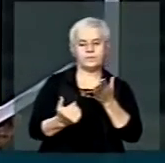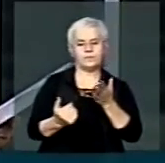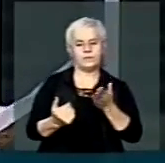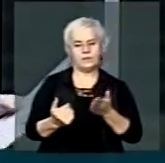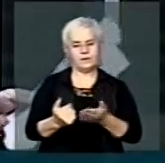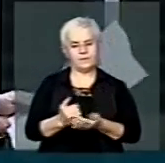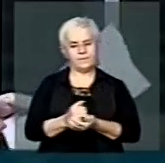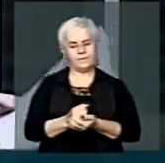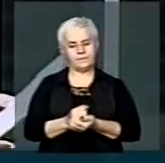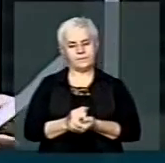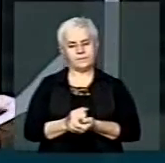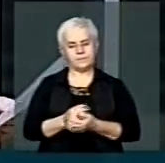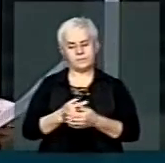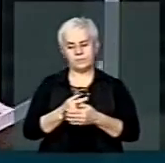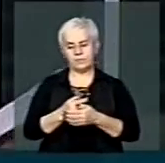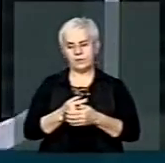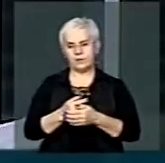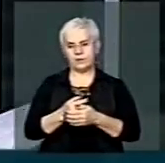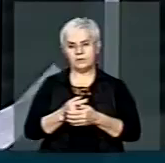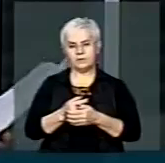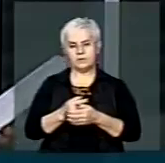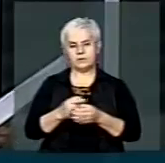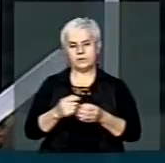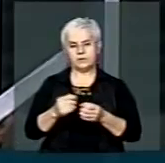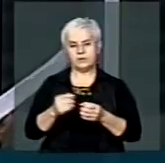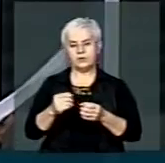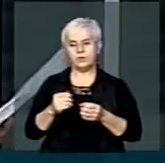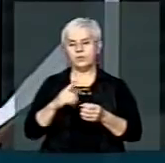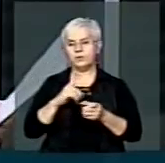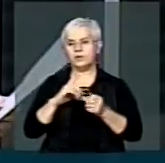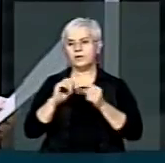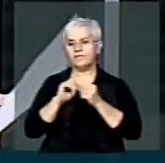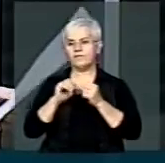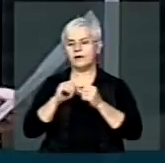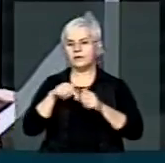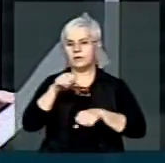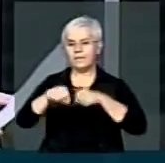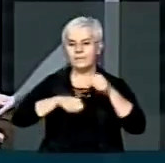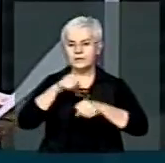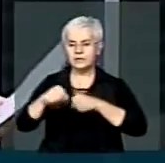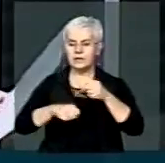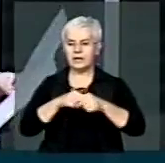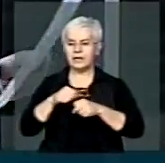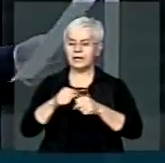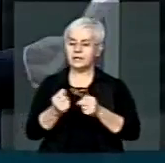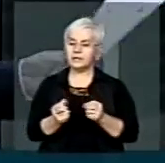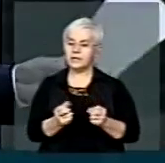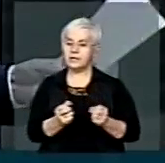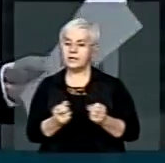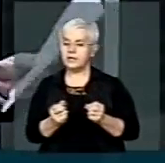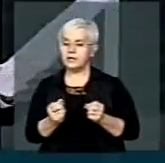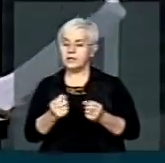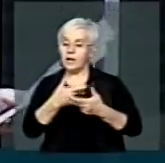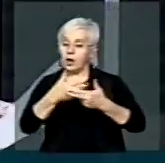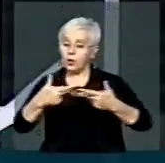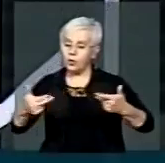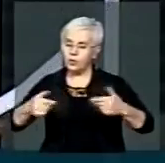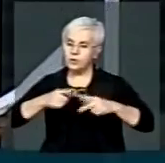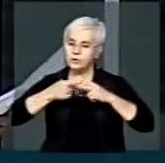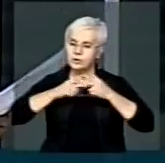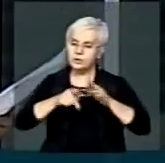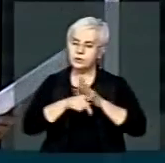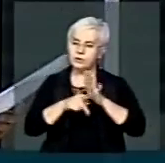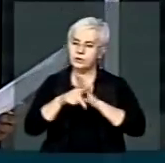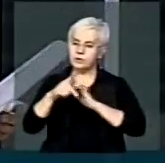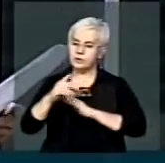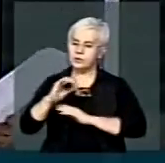as operações realizadas no Brasil com bicicletas, peças, acessórios, todas as questões relativas